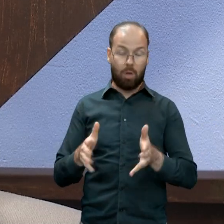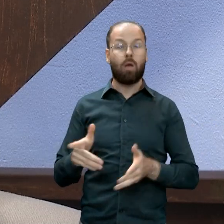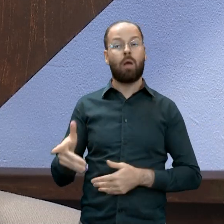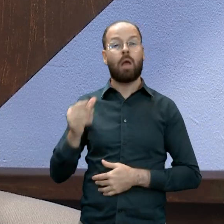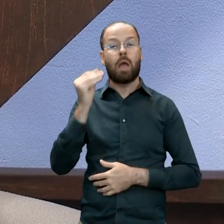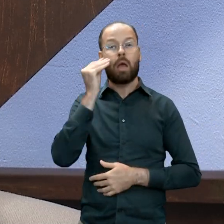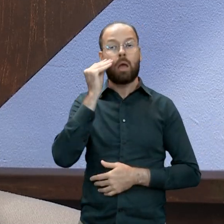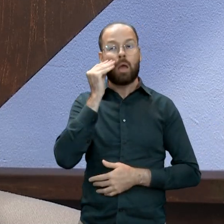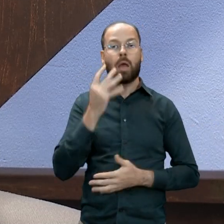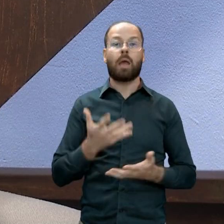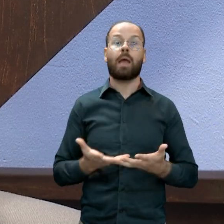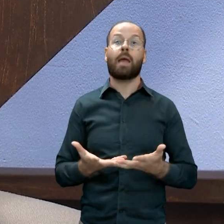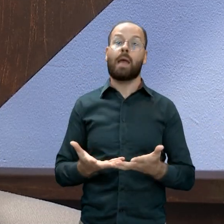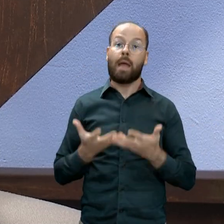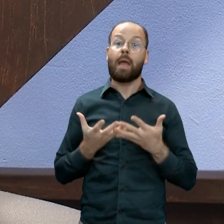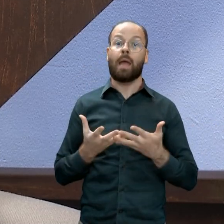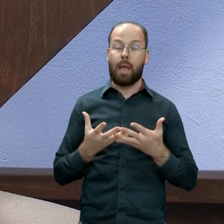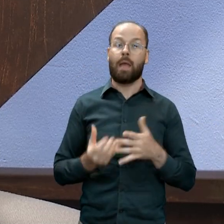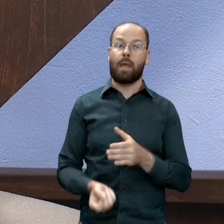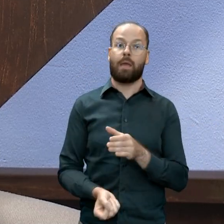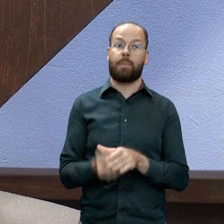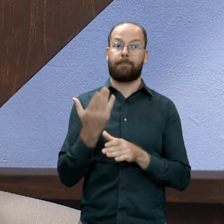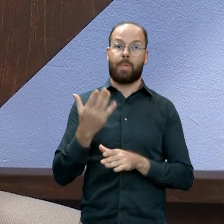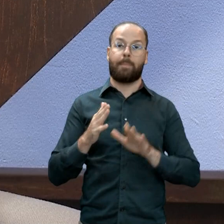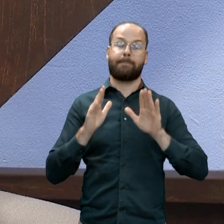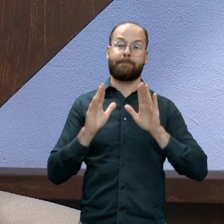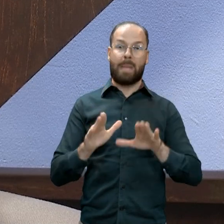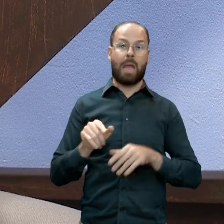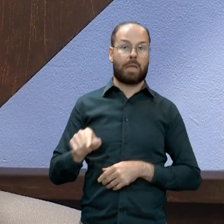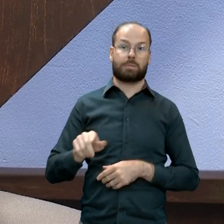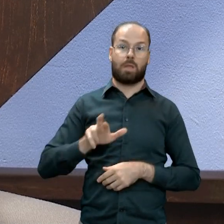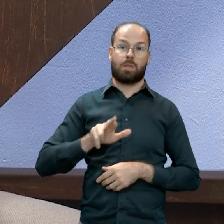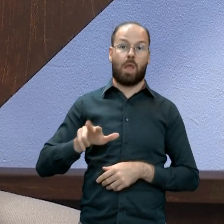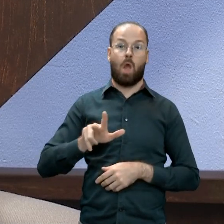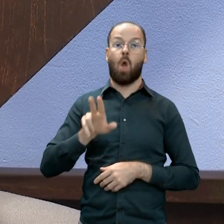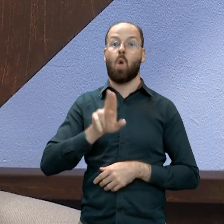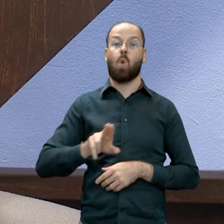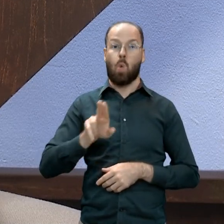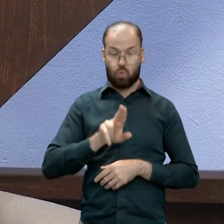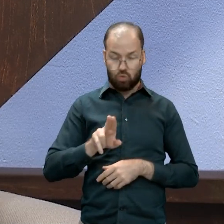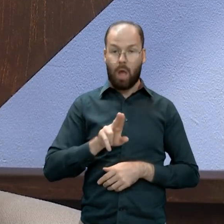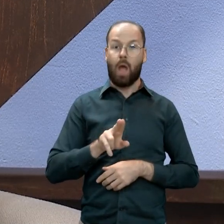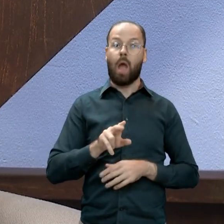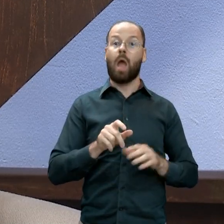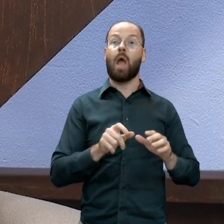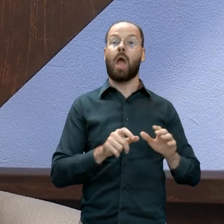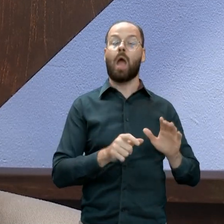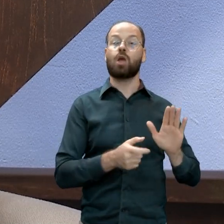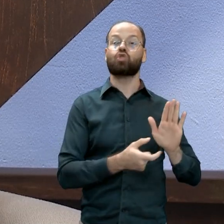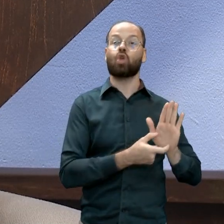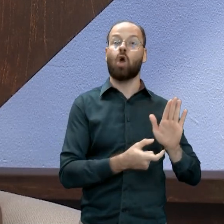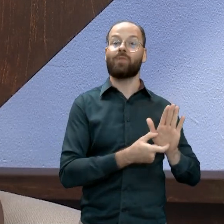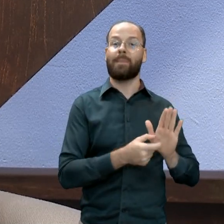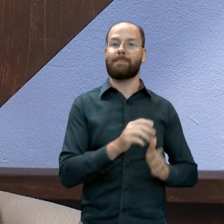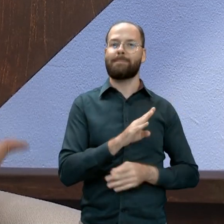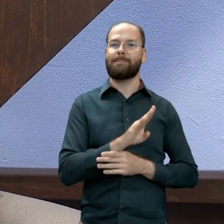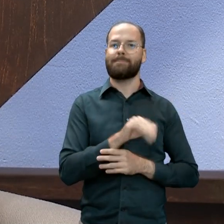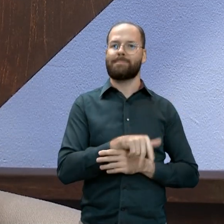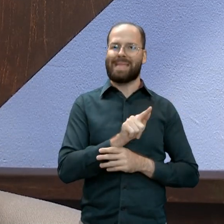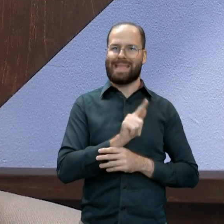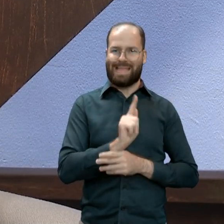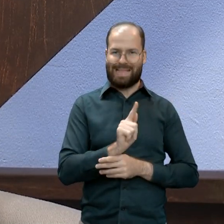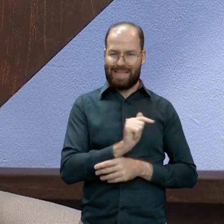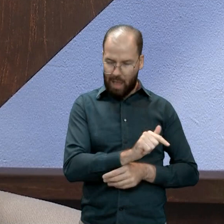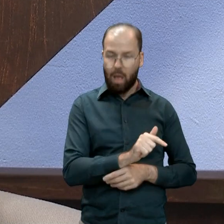implementar, mas não utilizavam como um todo os softwares BIMs, porque precisa mudar da utilização do software, da forma